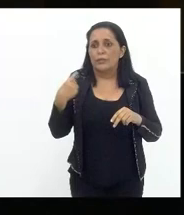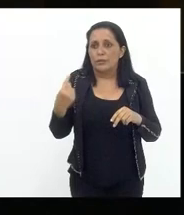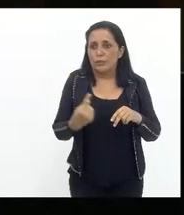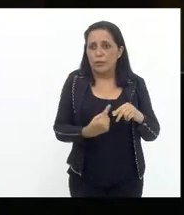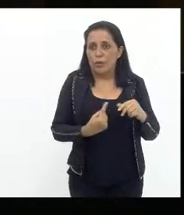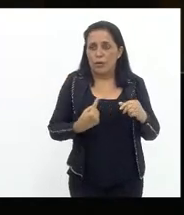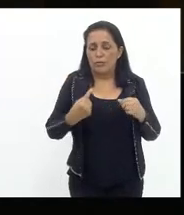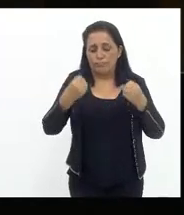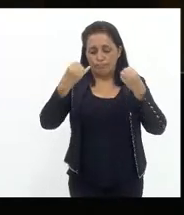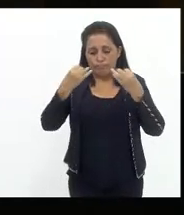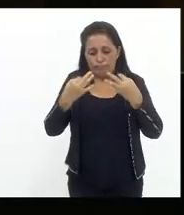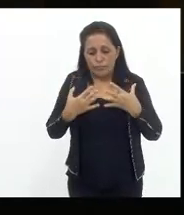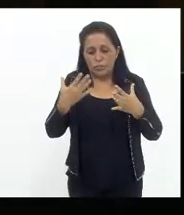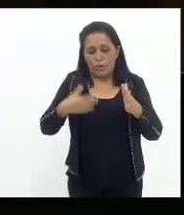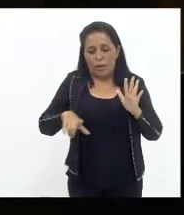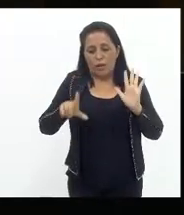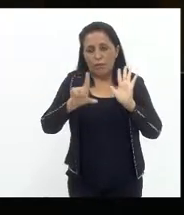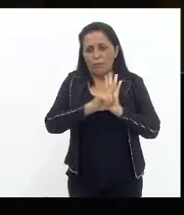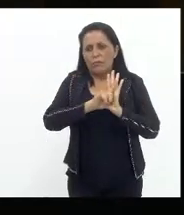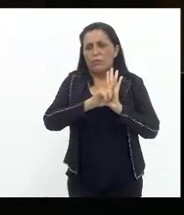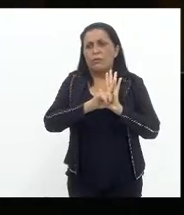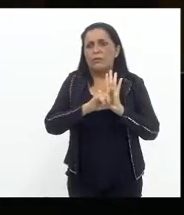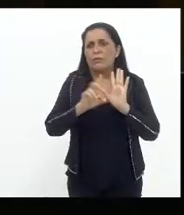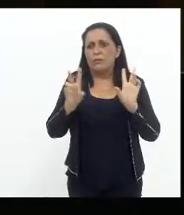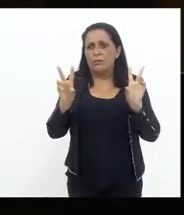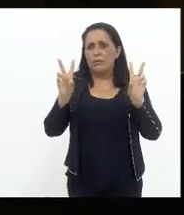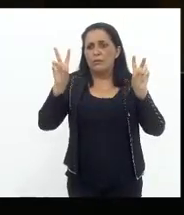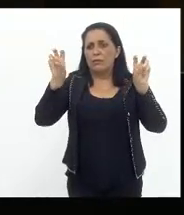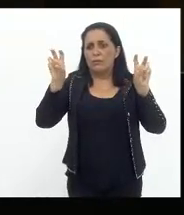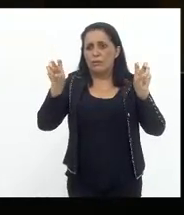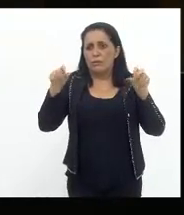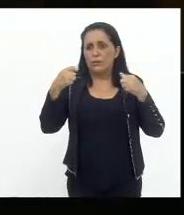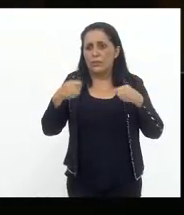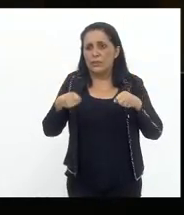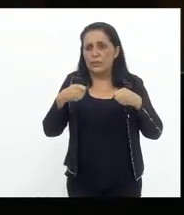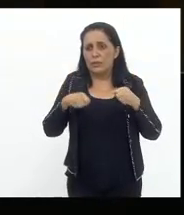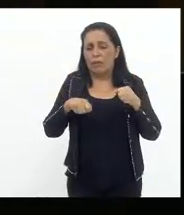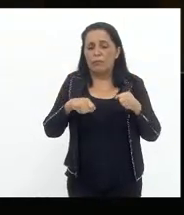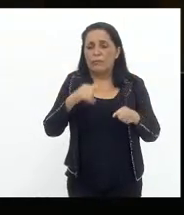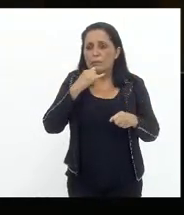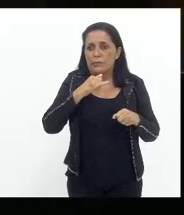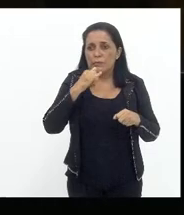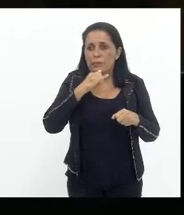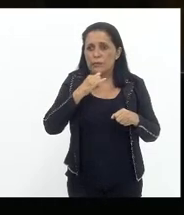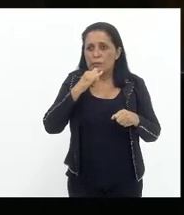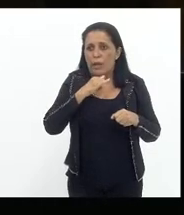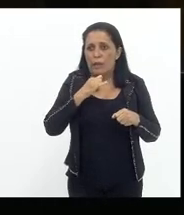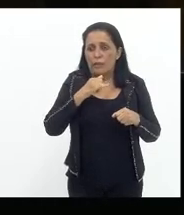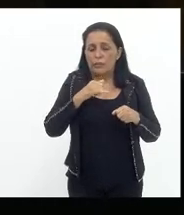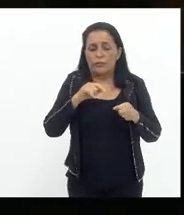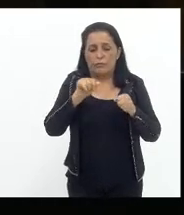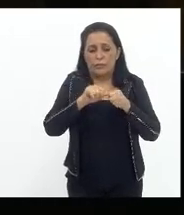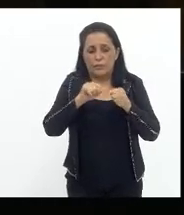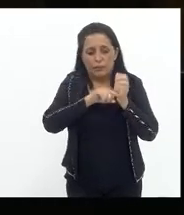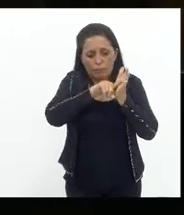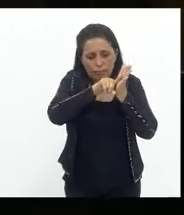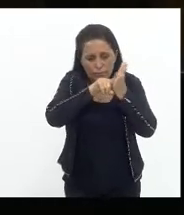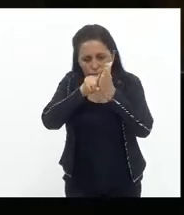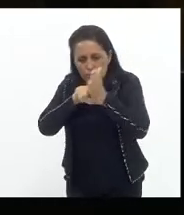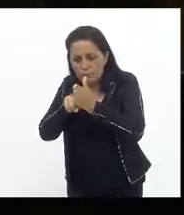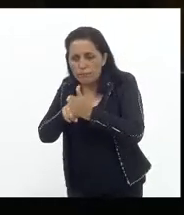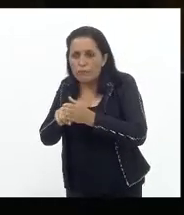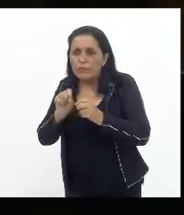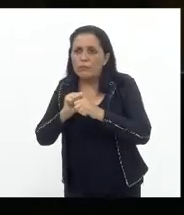muito sobre isso, em especial com relação à testagem para a Covid-19. Então, por esse aspecto